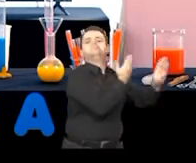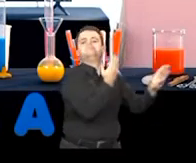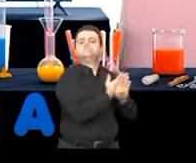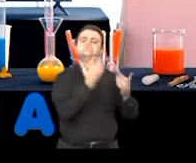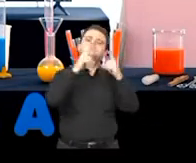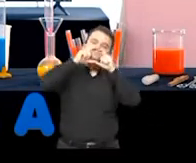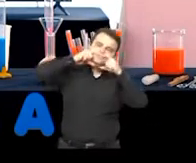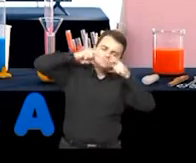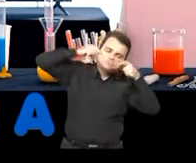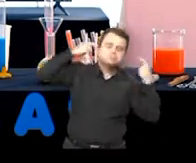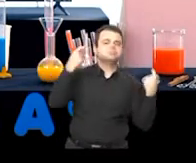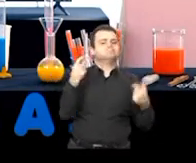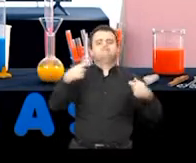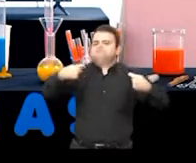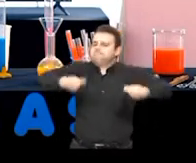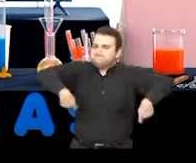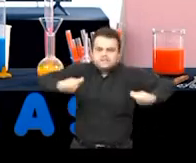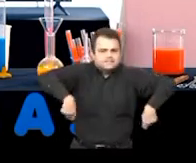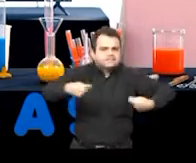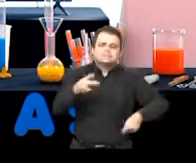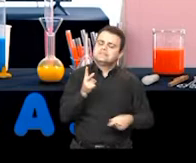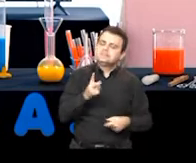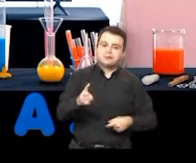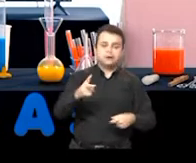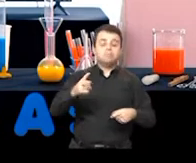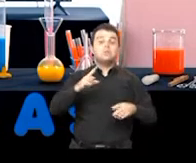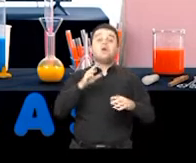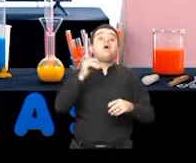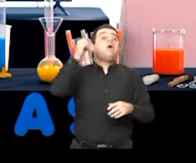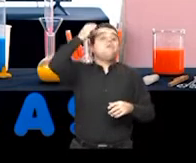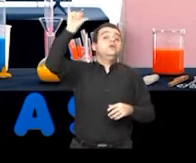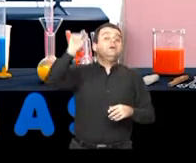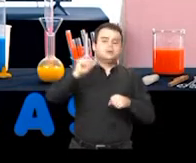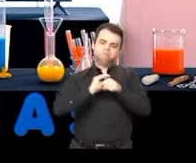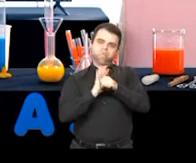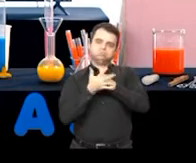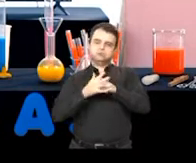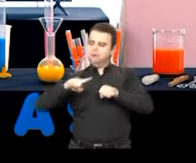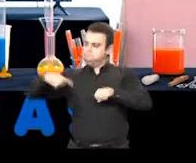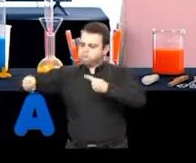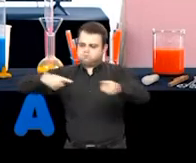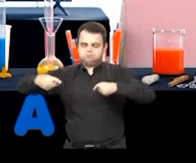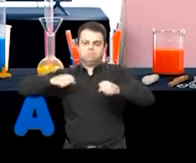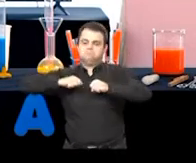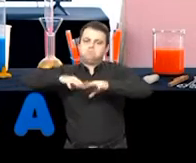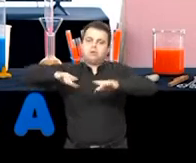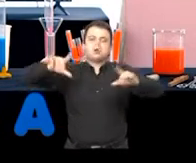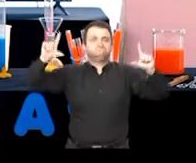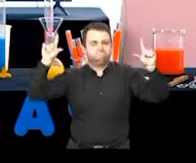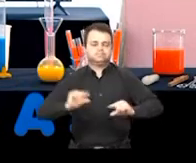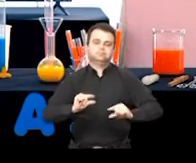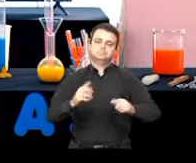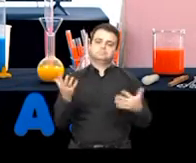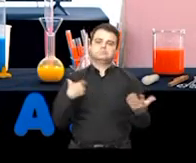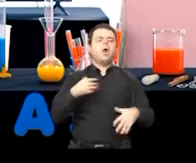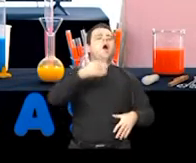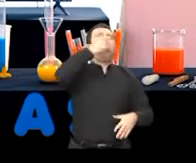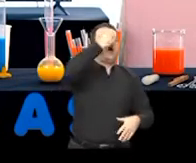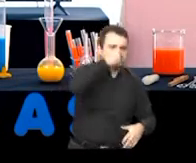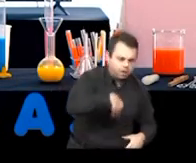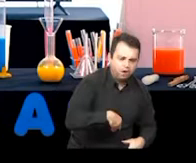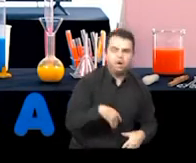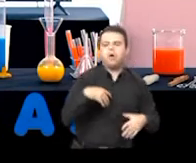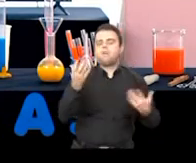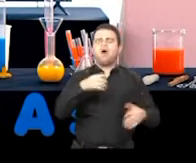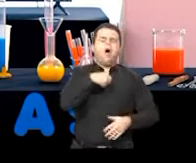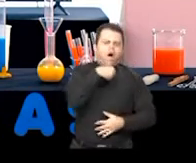social, usando máscara, para não transmitir de pessoa para pessoa esse vírus. Porque pelo espirro ou